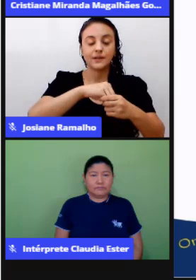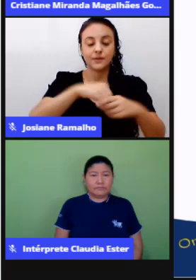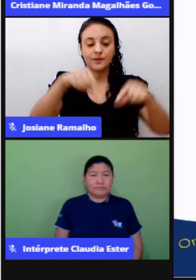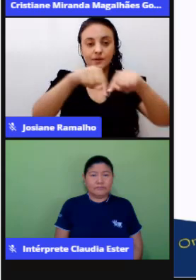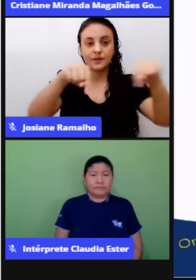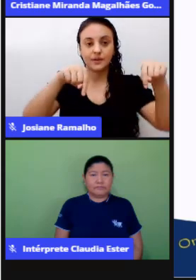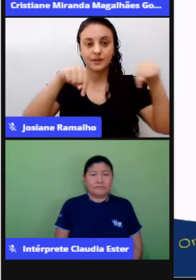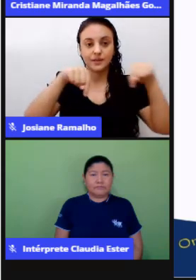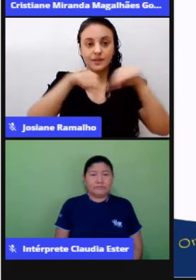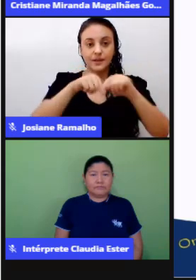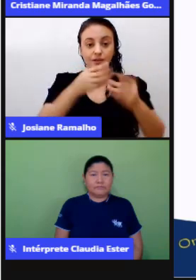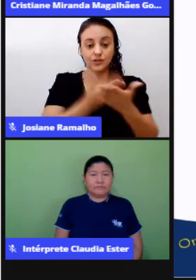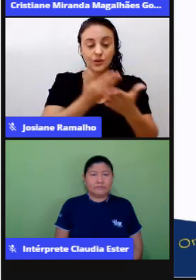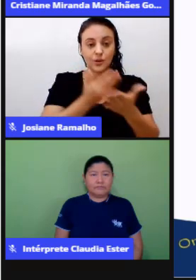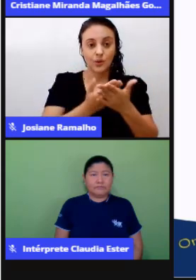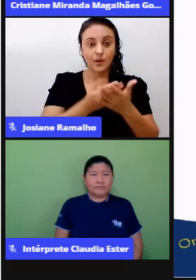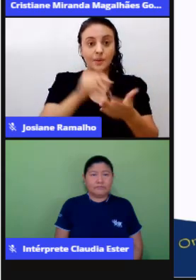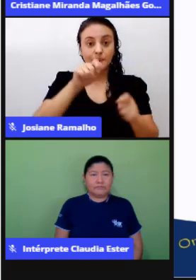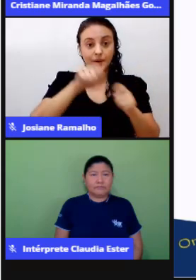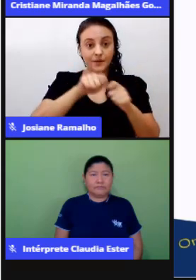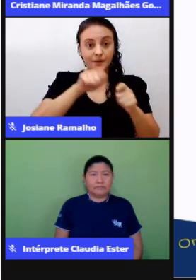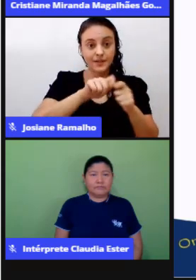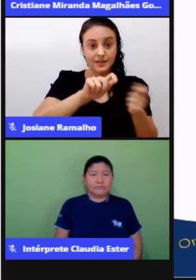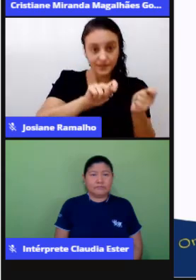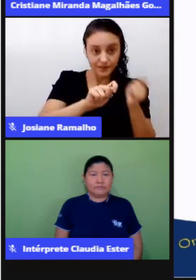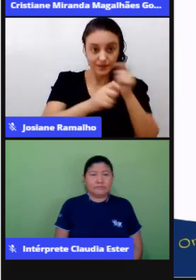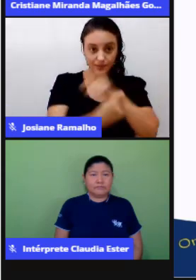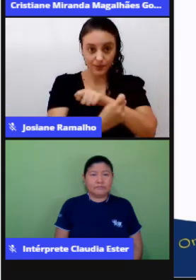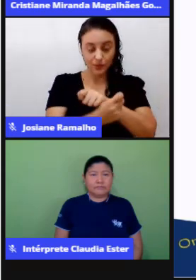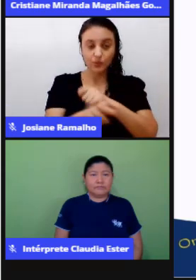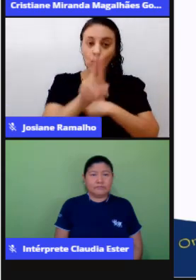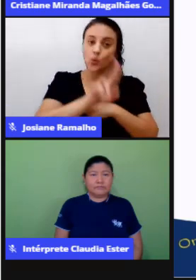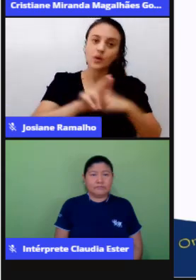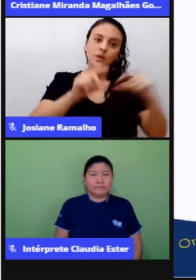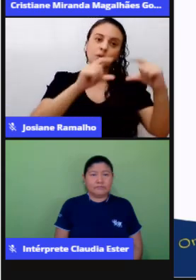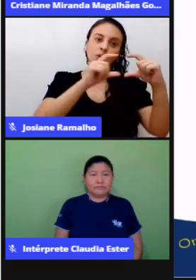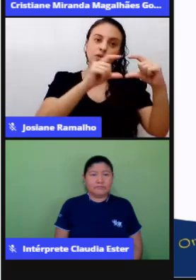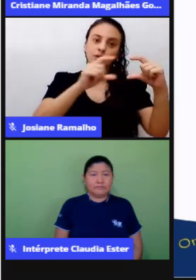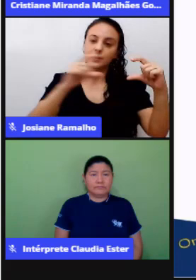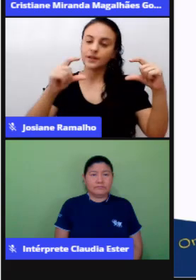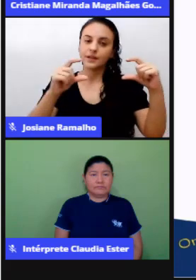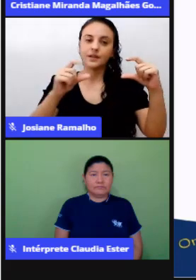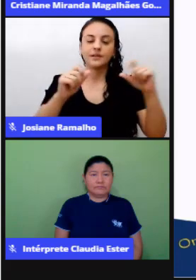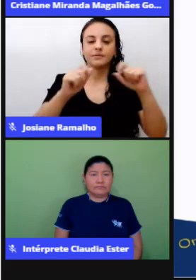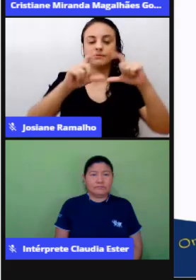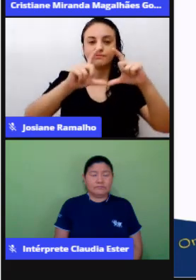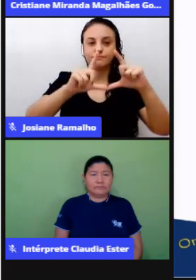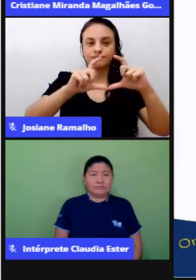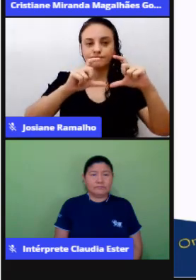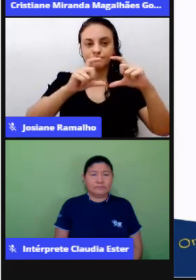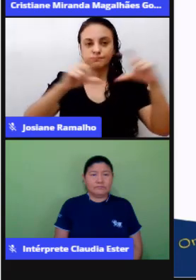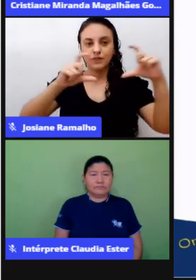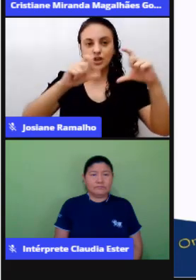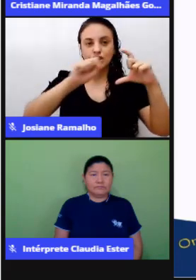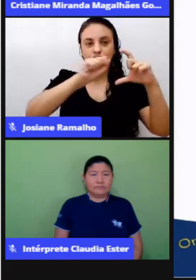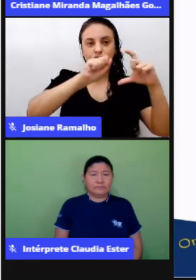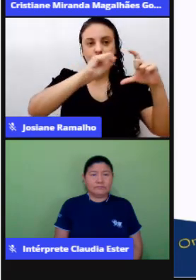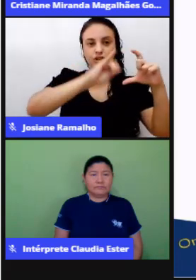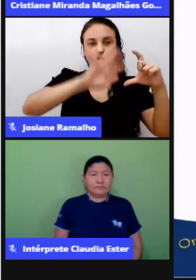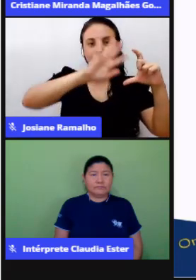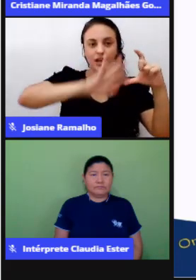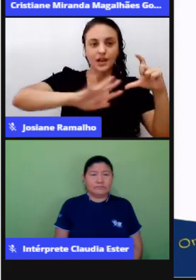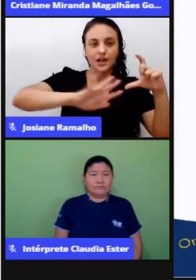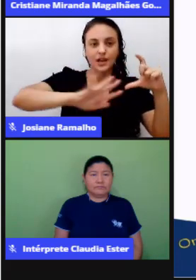transposição ocorra, ou usando tirinhas, charges, vídeo, filme, o que for. A gente tem